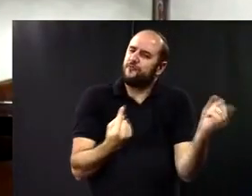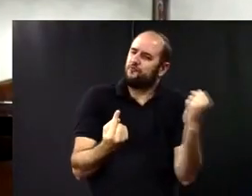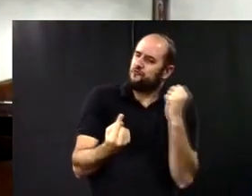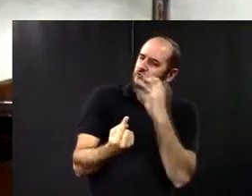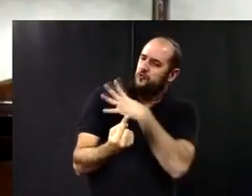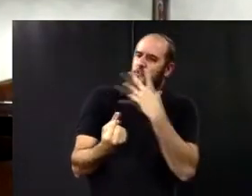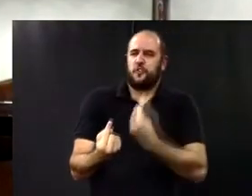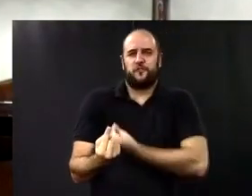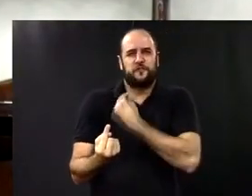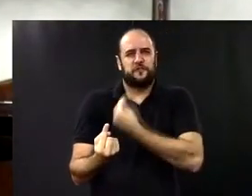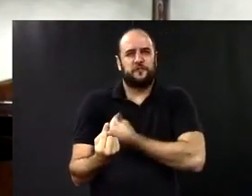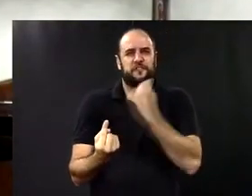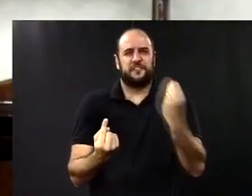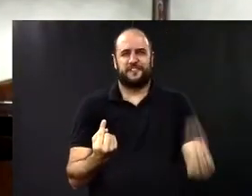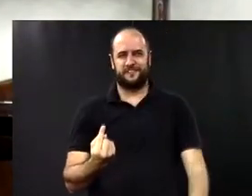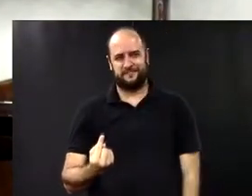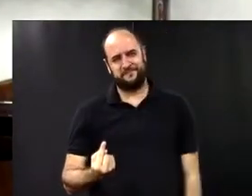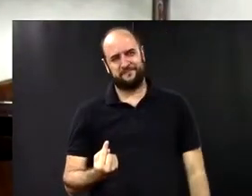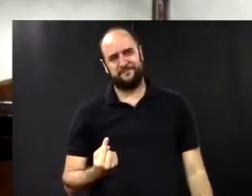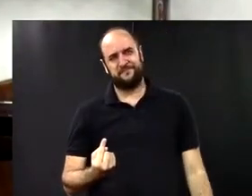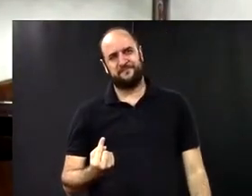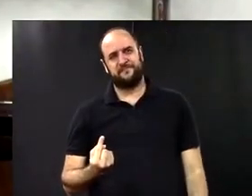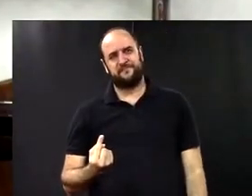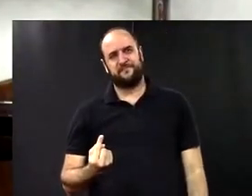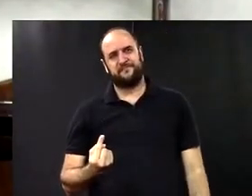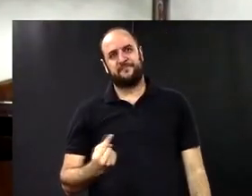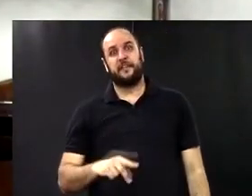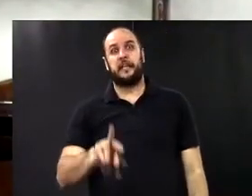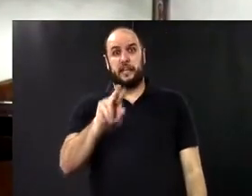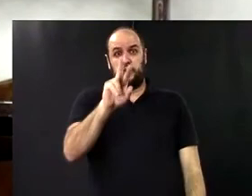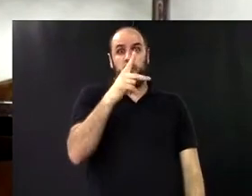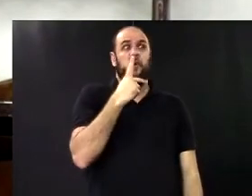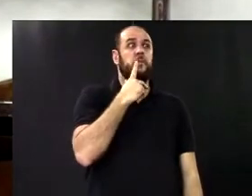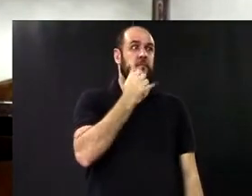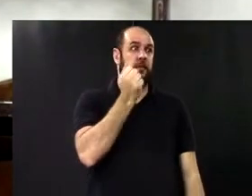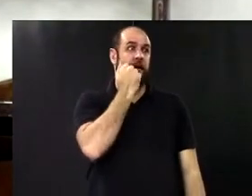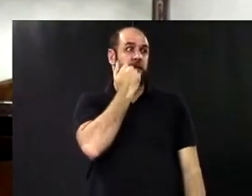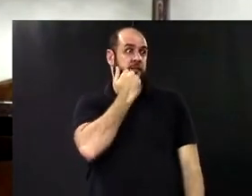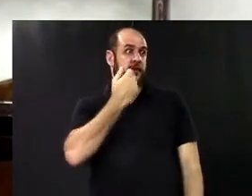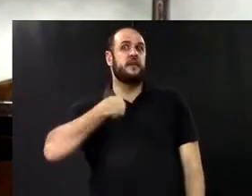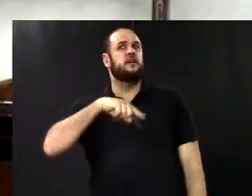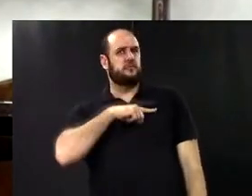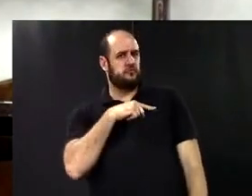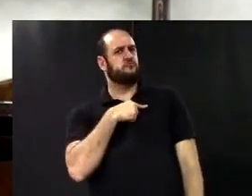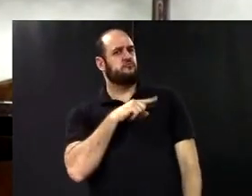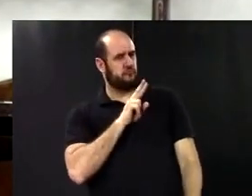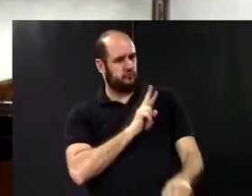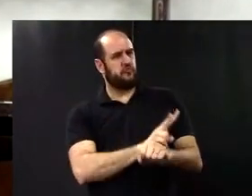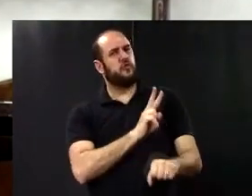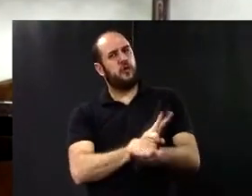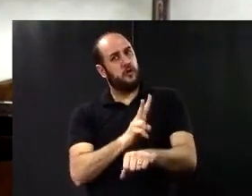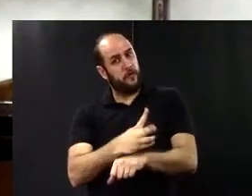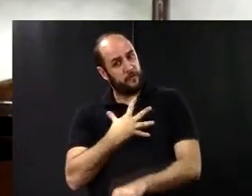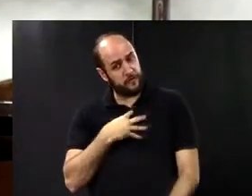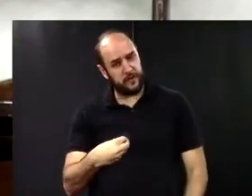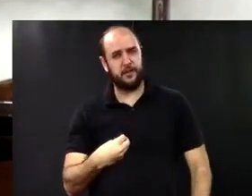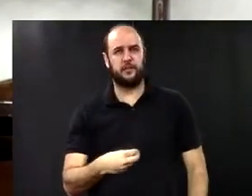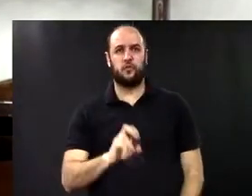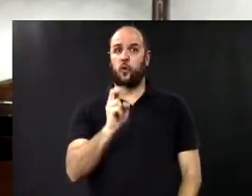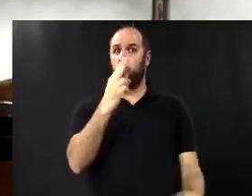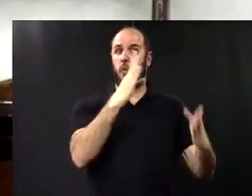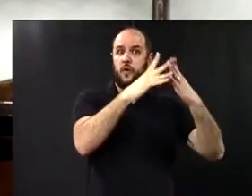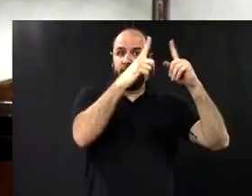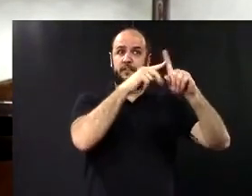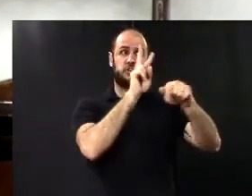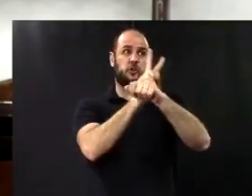glorificar a Ele. Da mesma forma, nós, pais e igreja, devemos fazer ao disciplinar um membro ou ao disciplinar